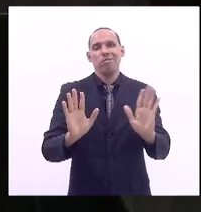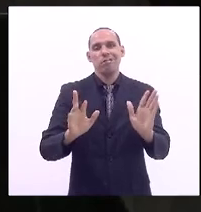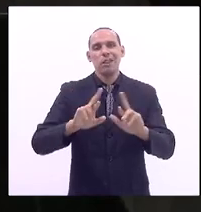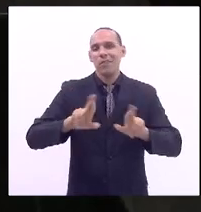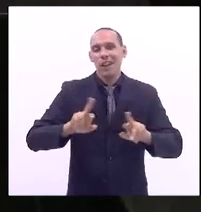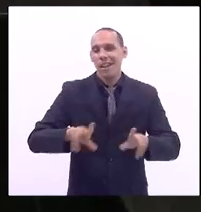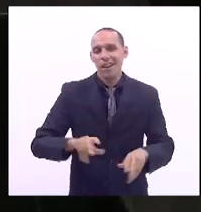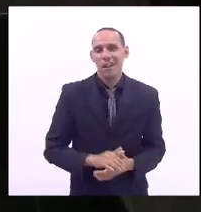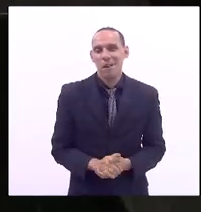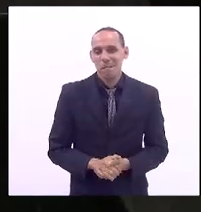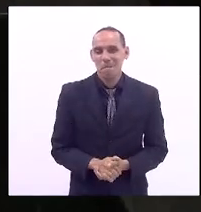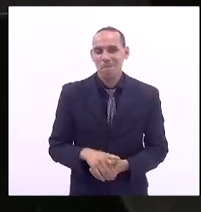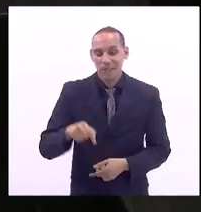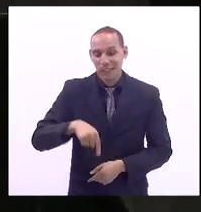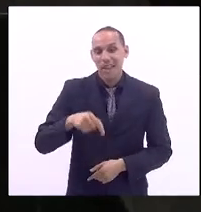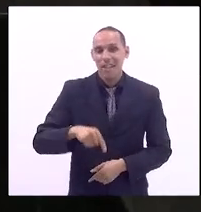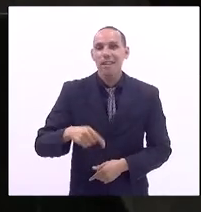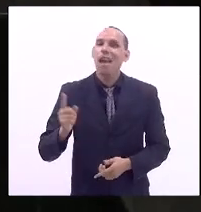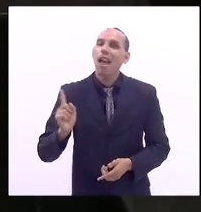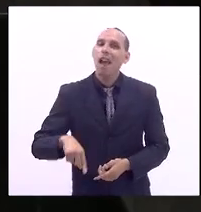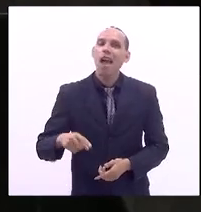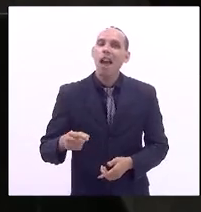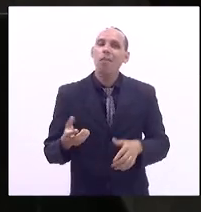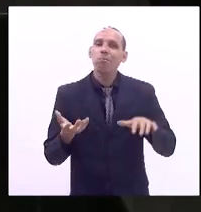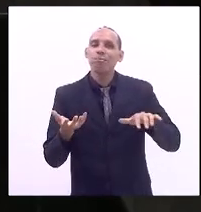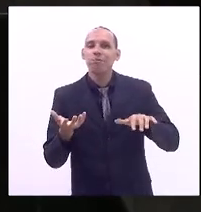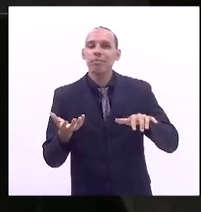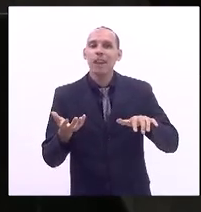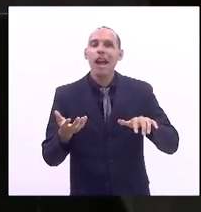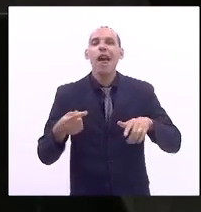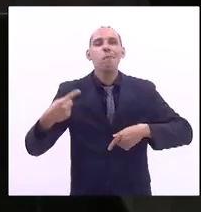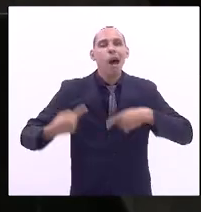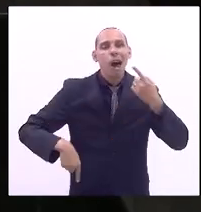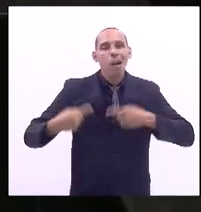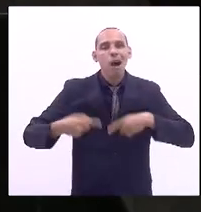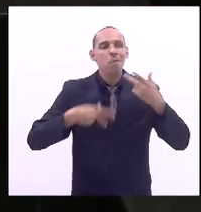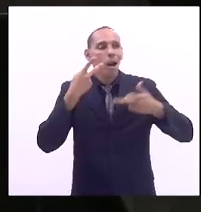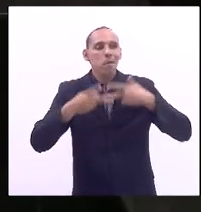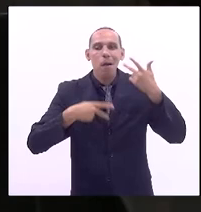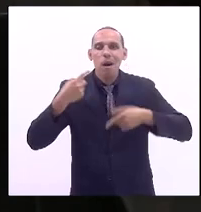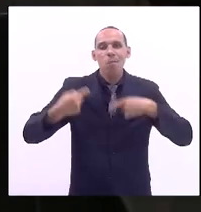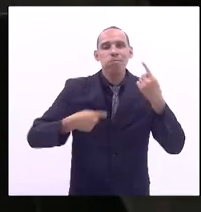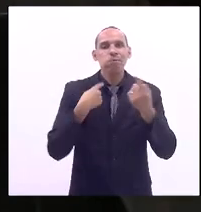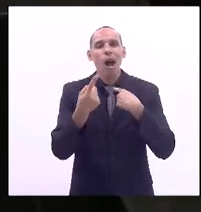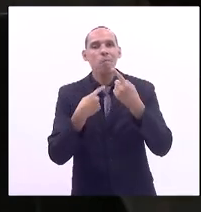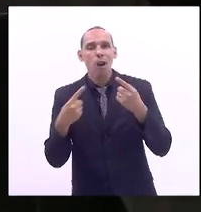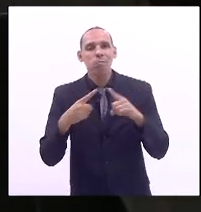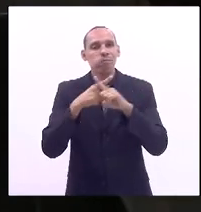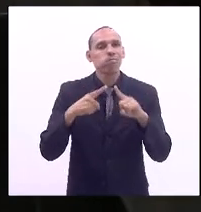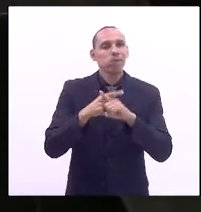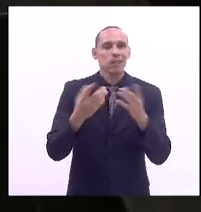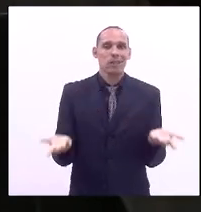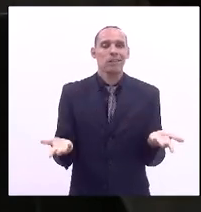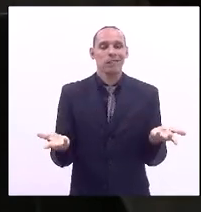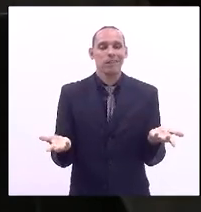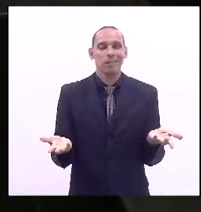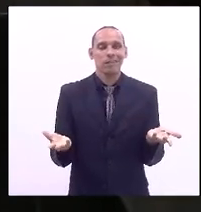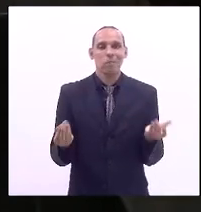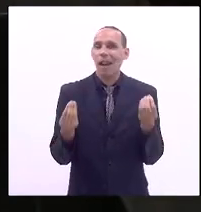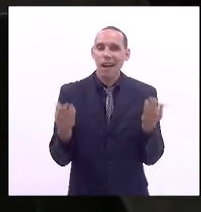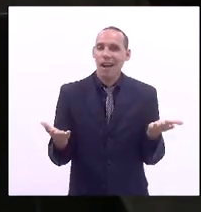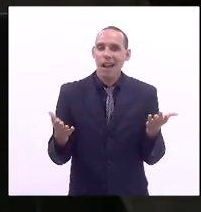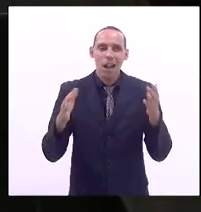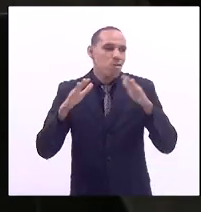sua casa seu parlamento é a casa da Polêmica da discussão do contraditório para que